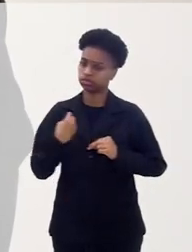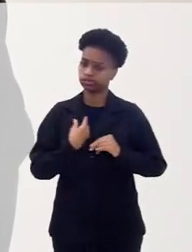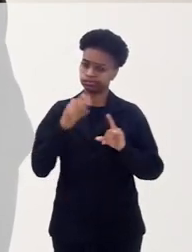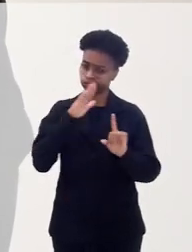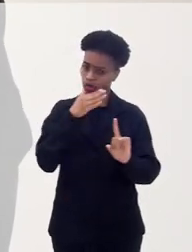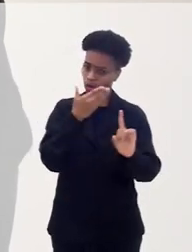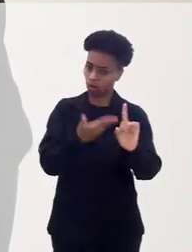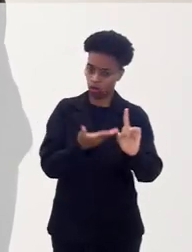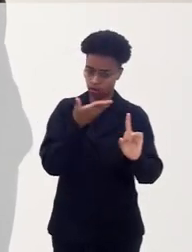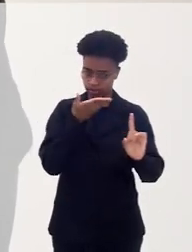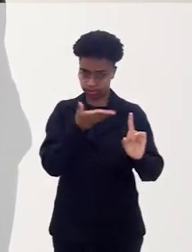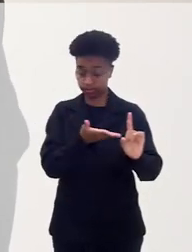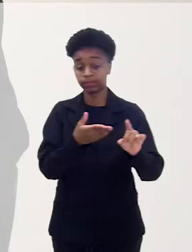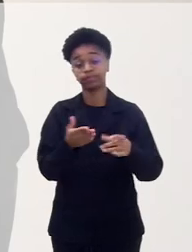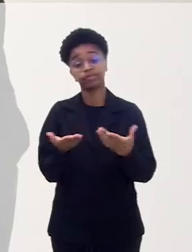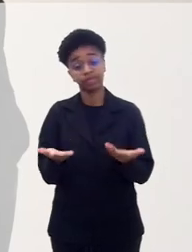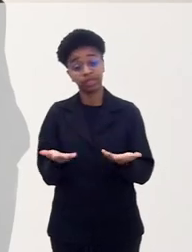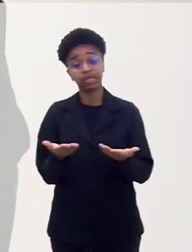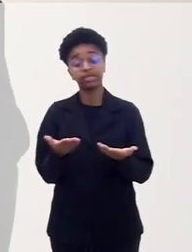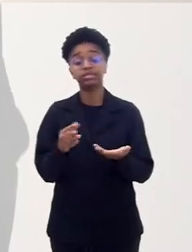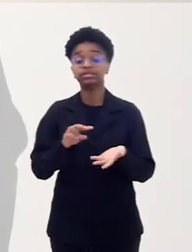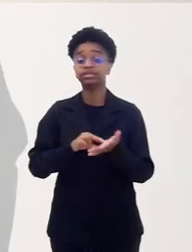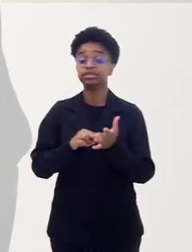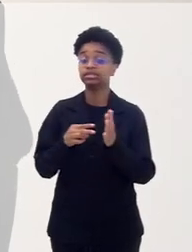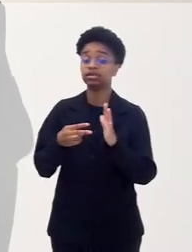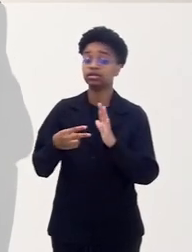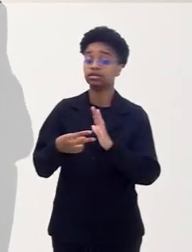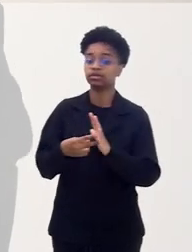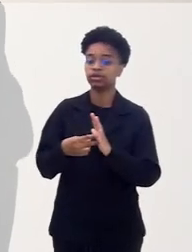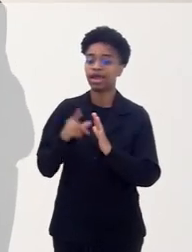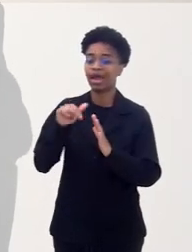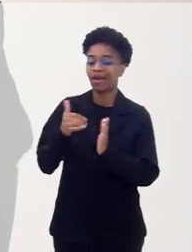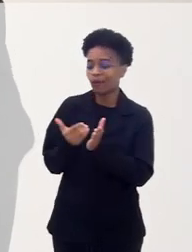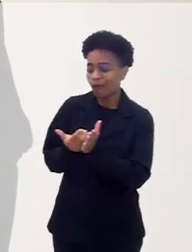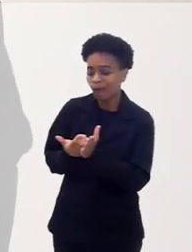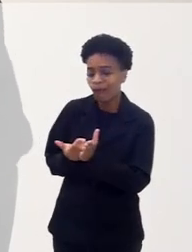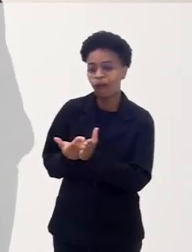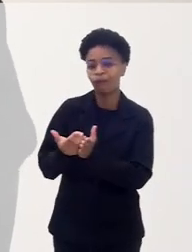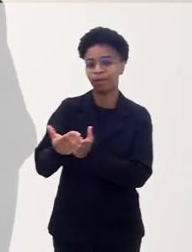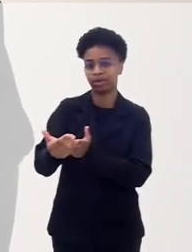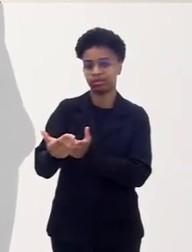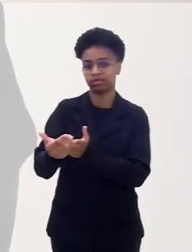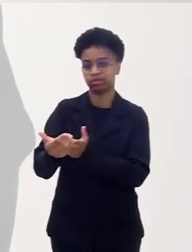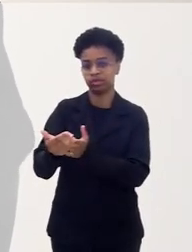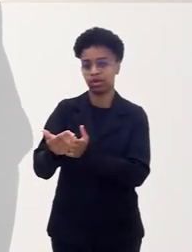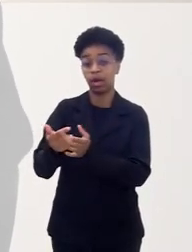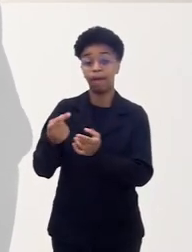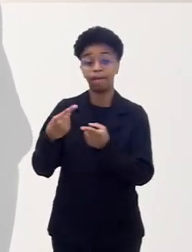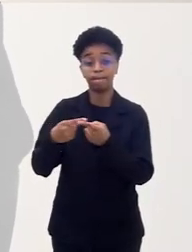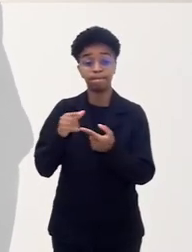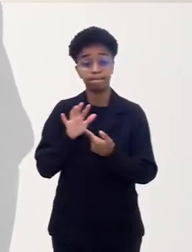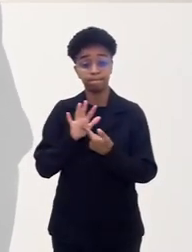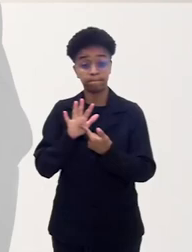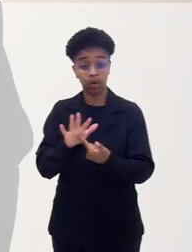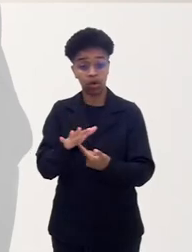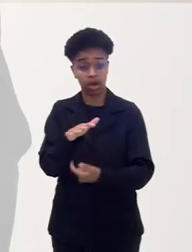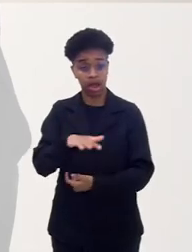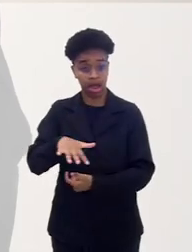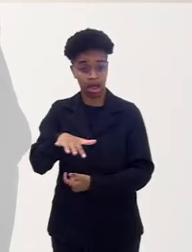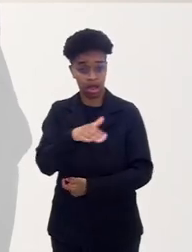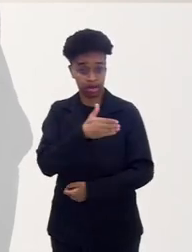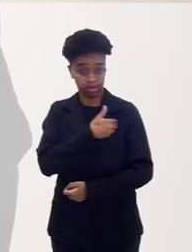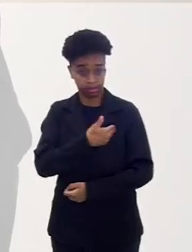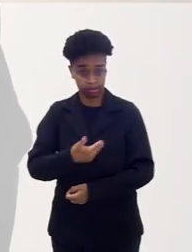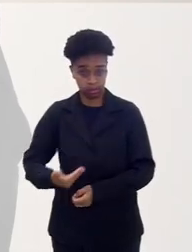homenagem e isto já é um sinal já é um começo de que segmentos da Segurança